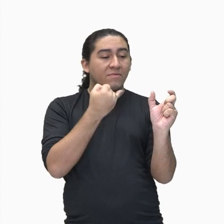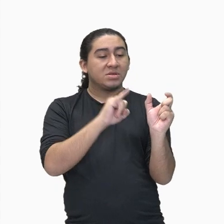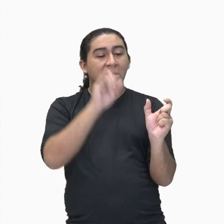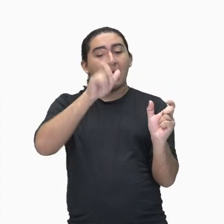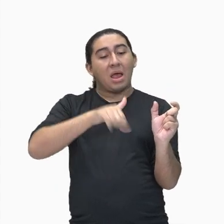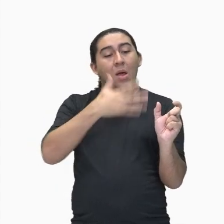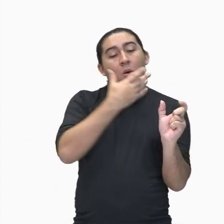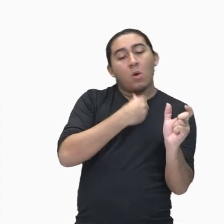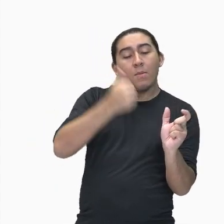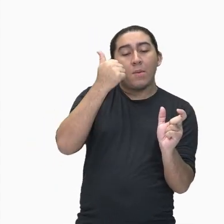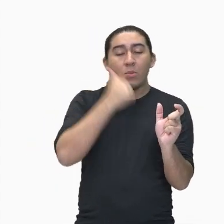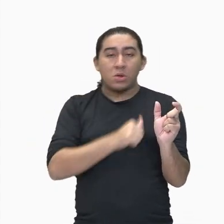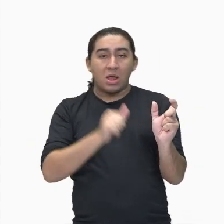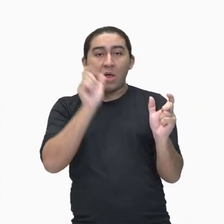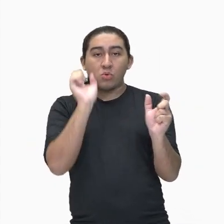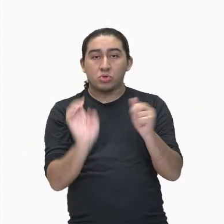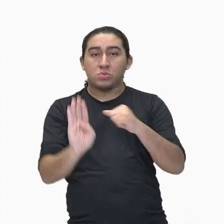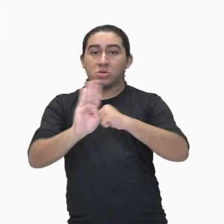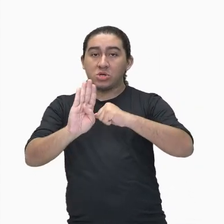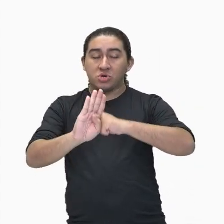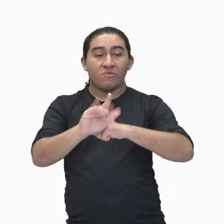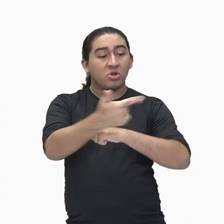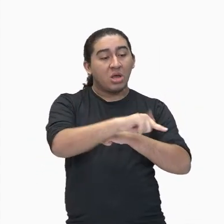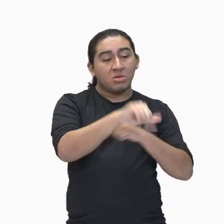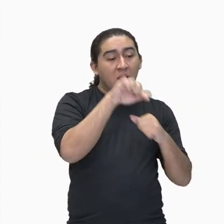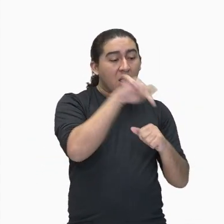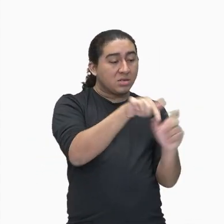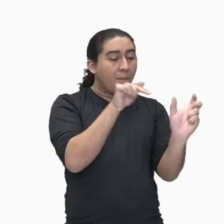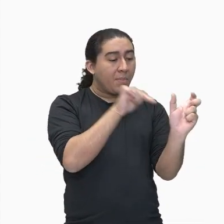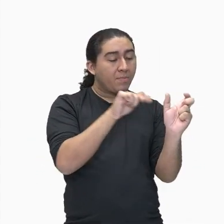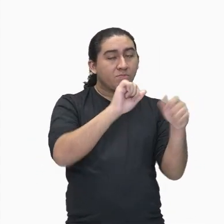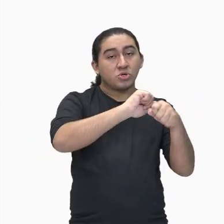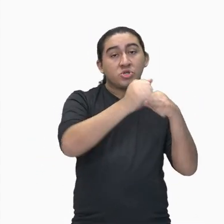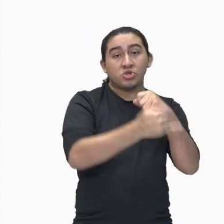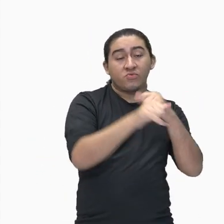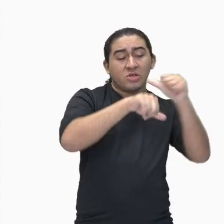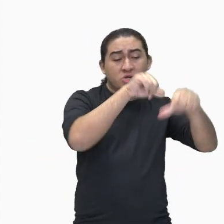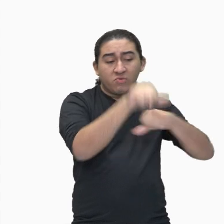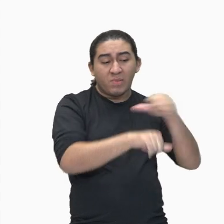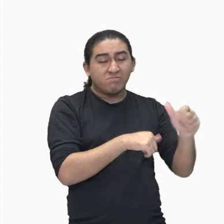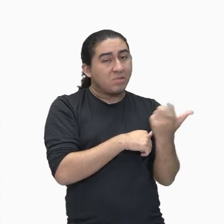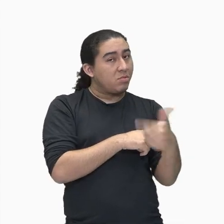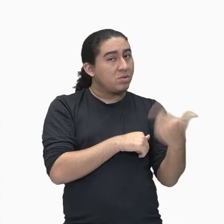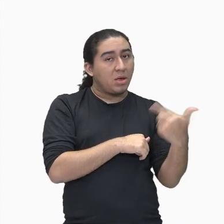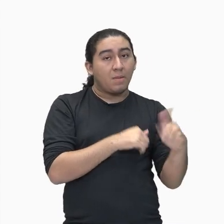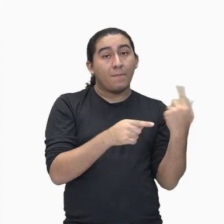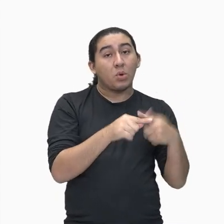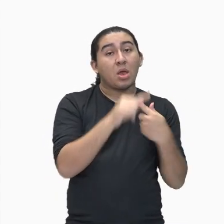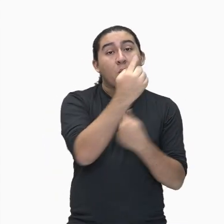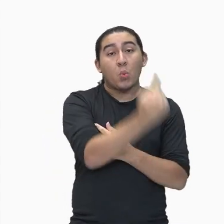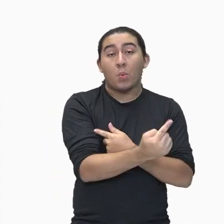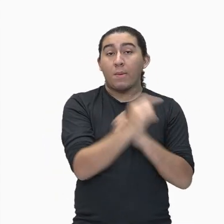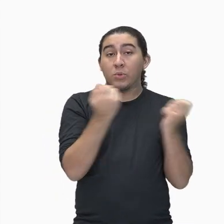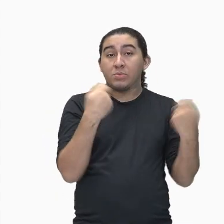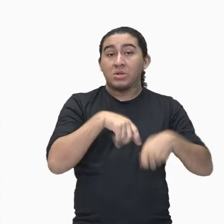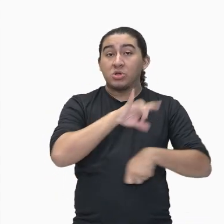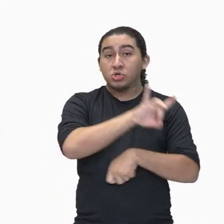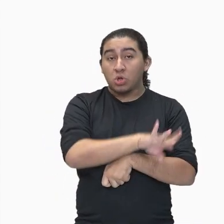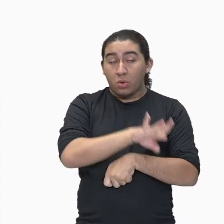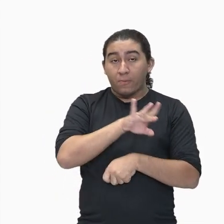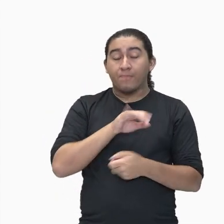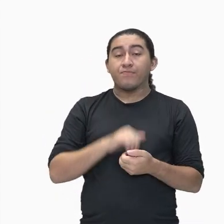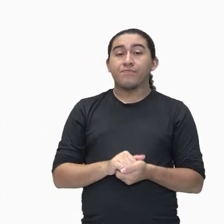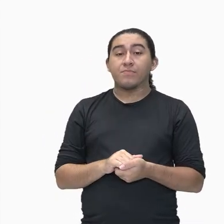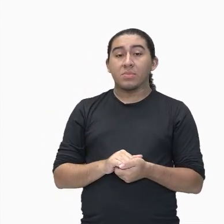no masculino, vai para o masculino, feminino vai para o feminino, adjetivo não, porque é uma única forma. Aí